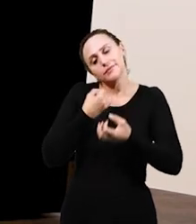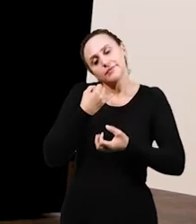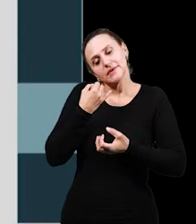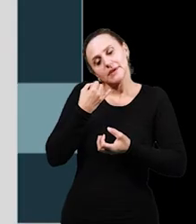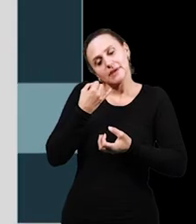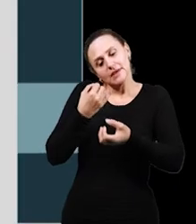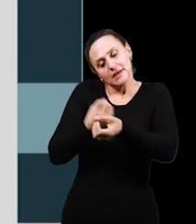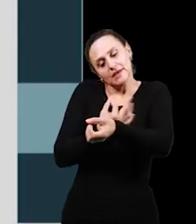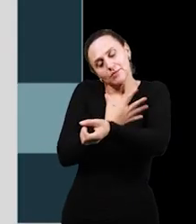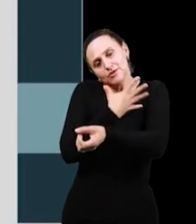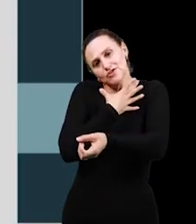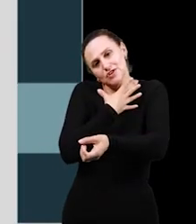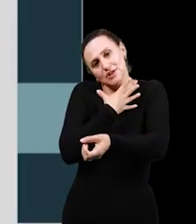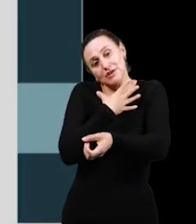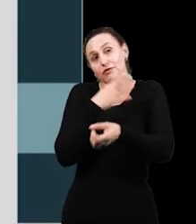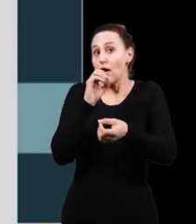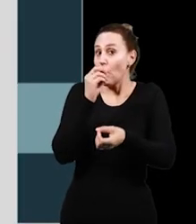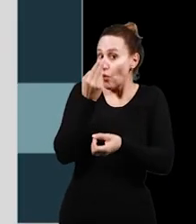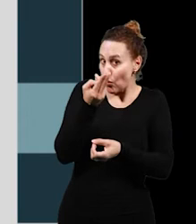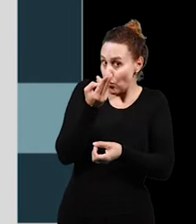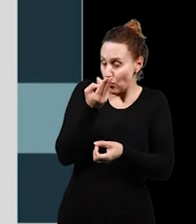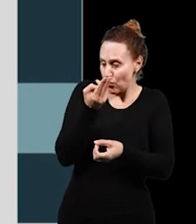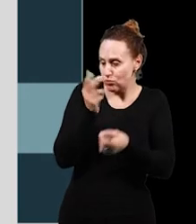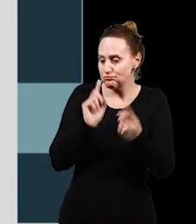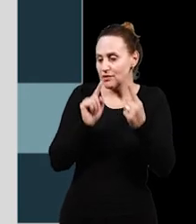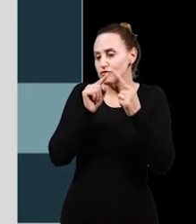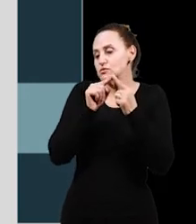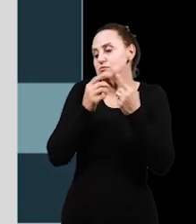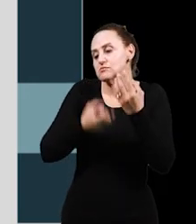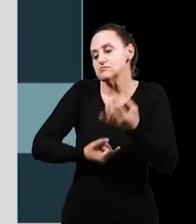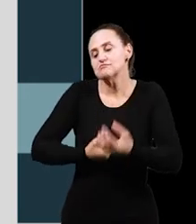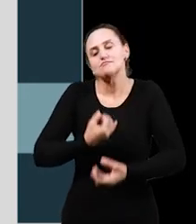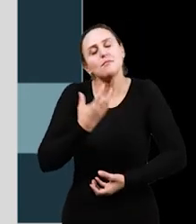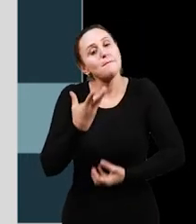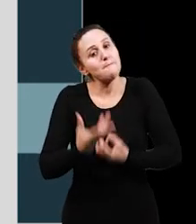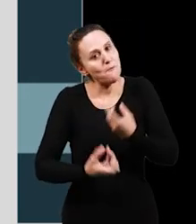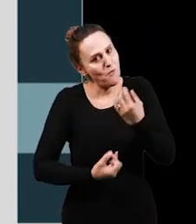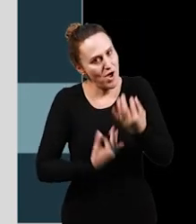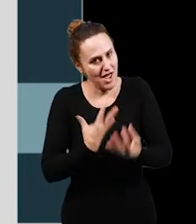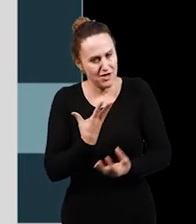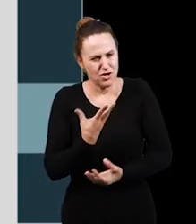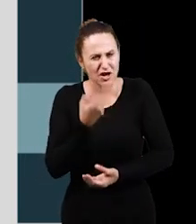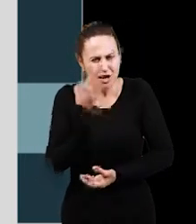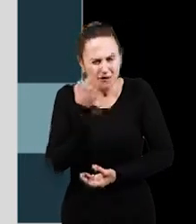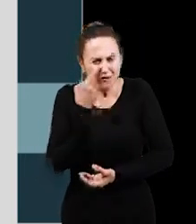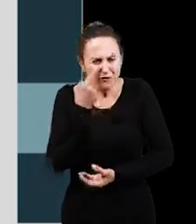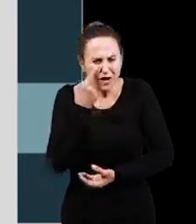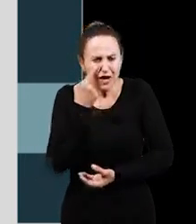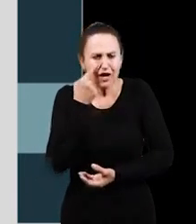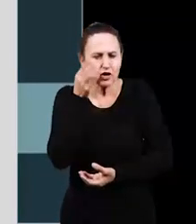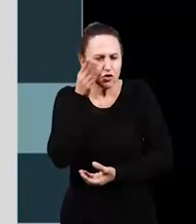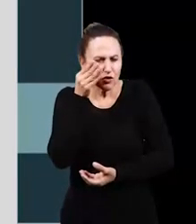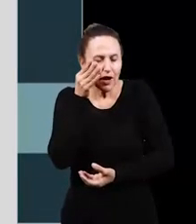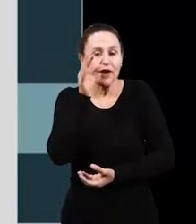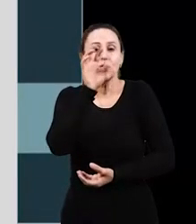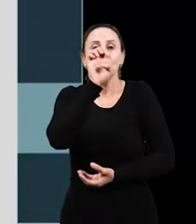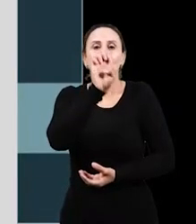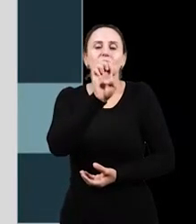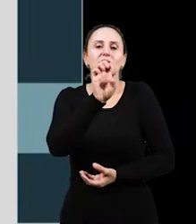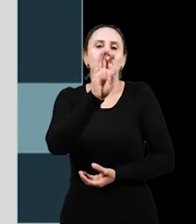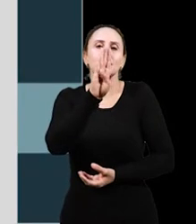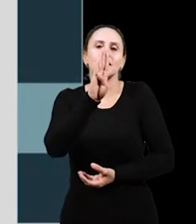na na poesia no e-book eu coloquei para vocês um texto que chama